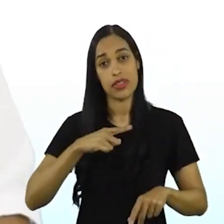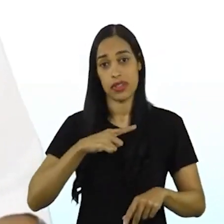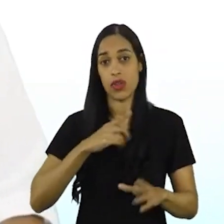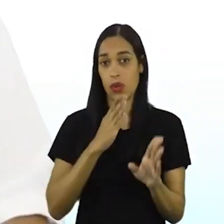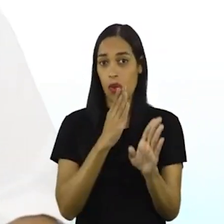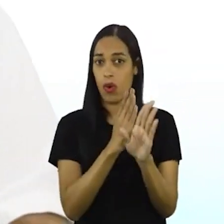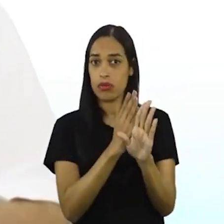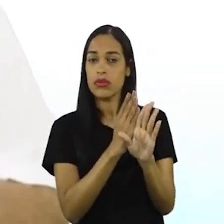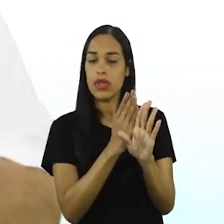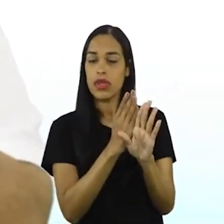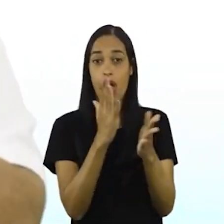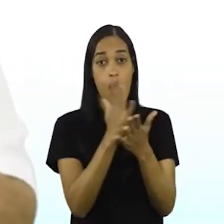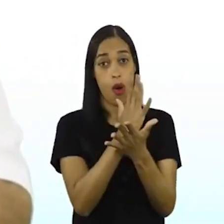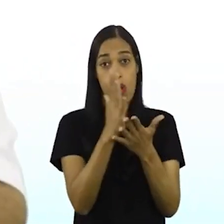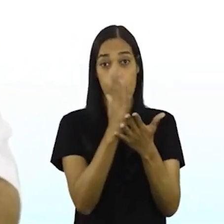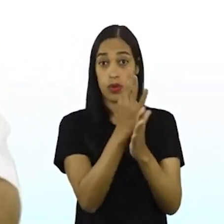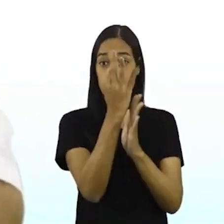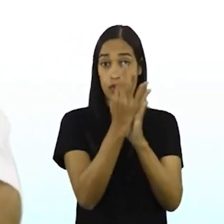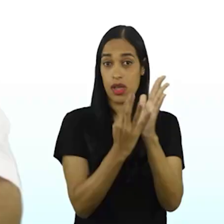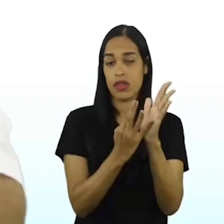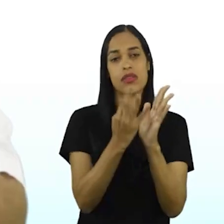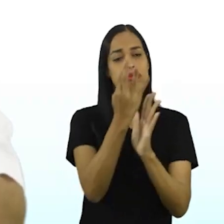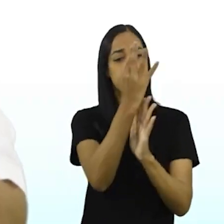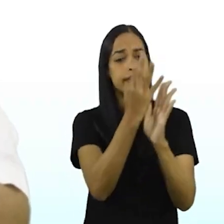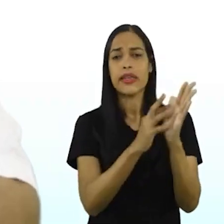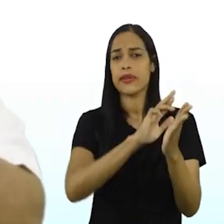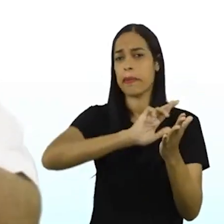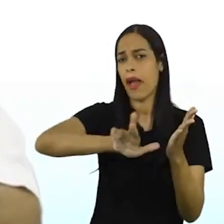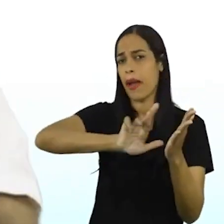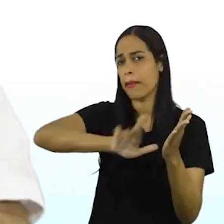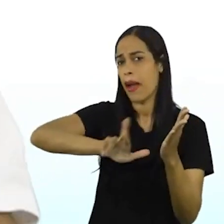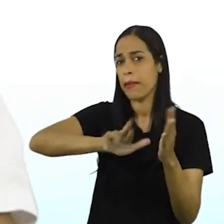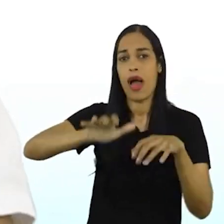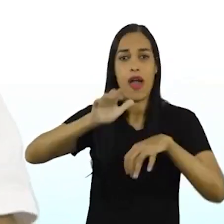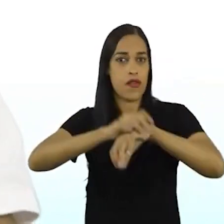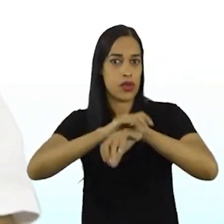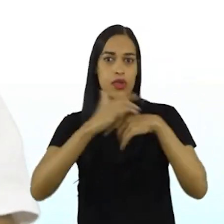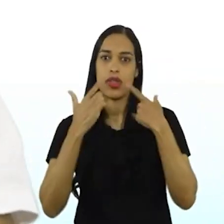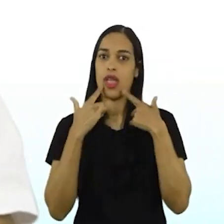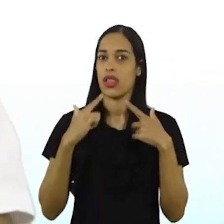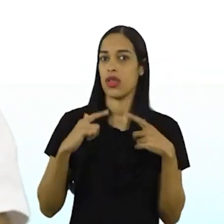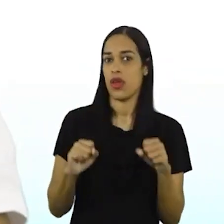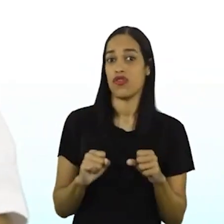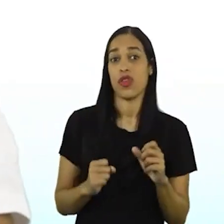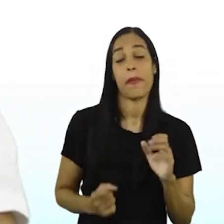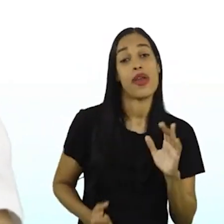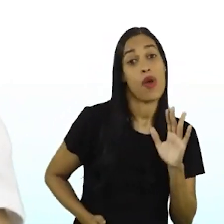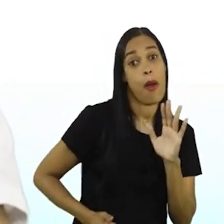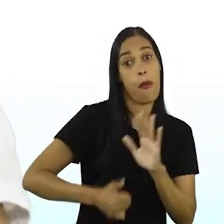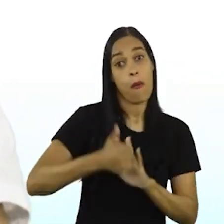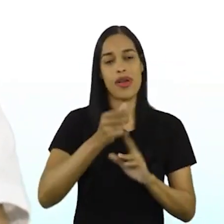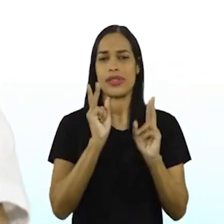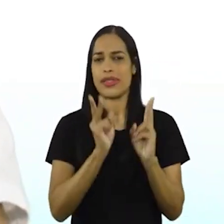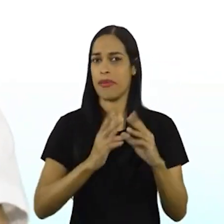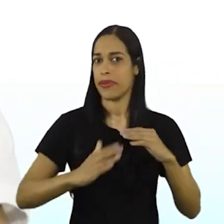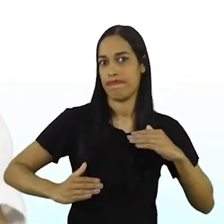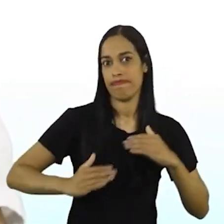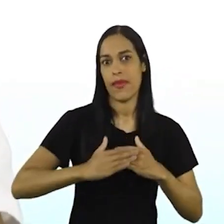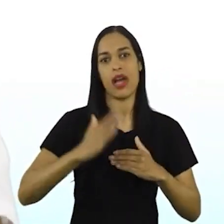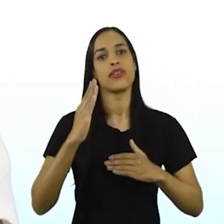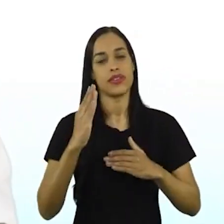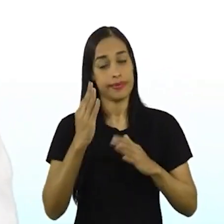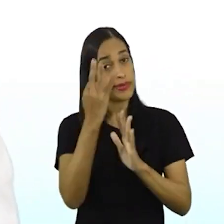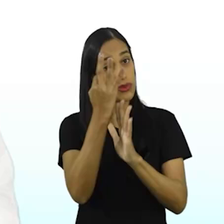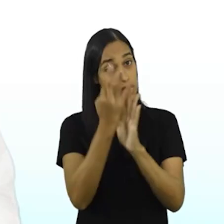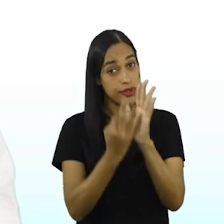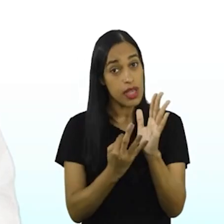Então é aquilo que eu falei. Em um texto, podemos encontrar várias funções da linguagem, mas uma predomina. Ok? Então,